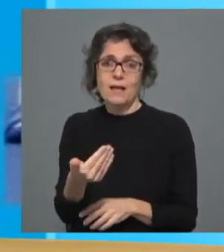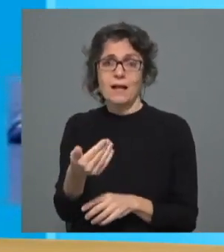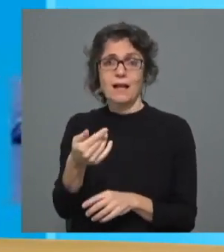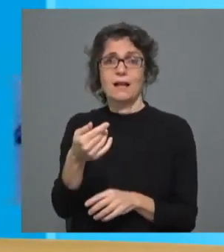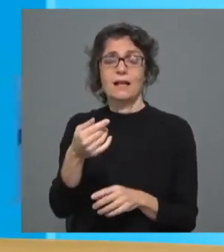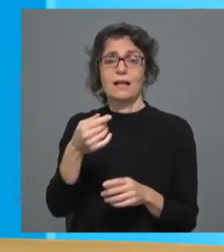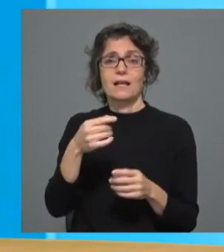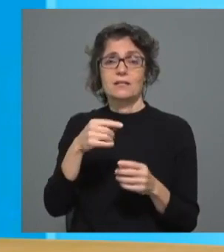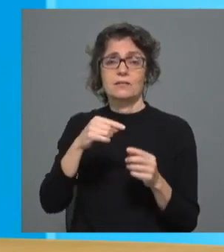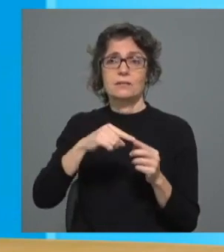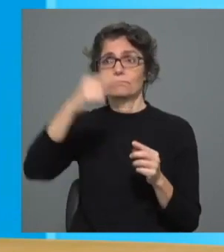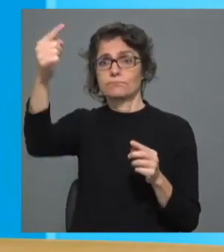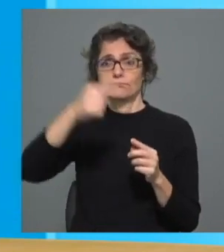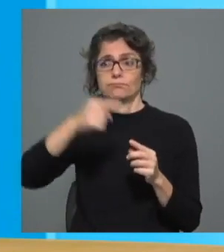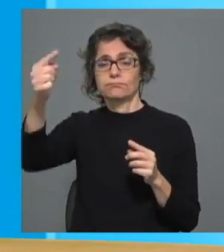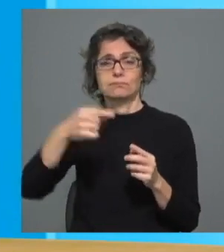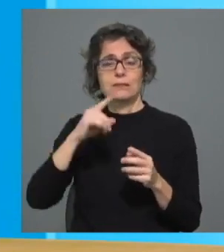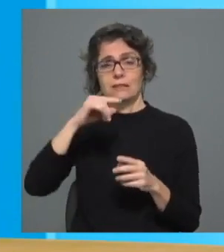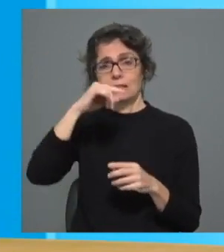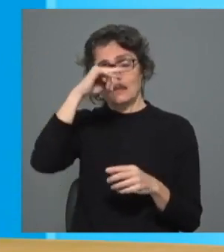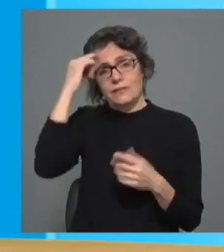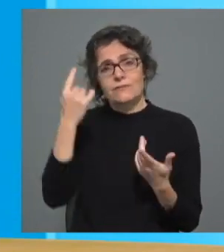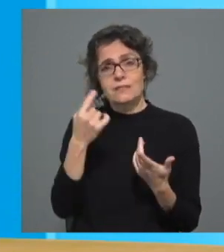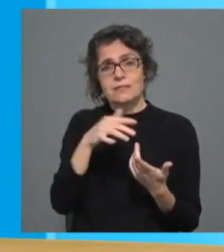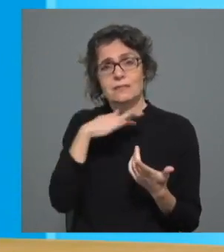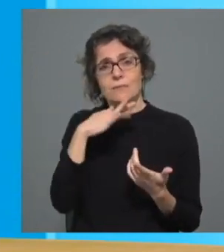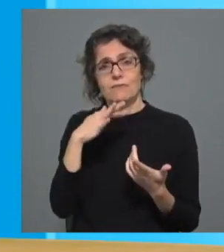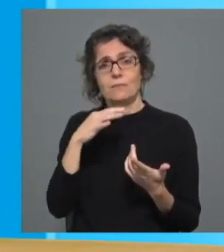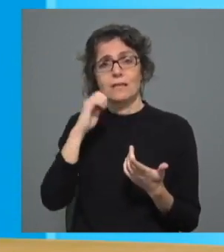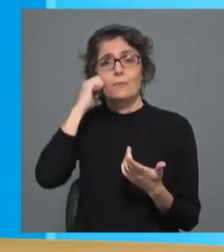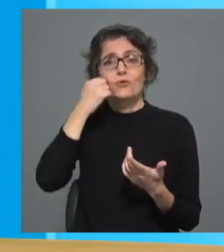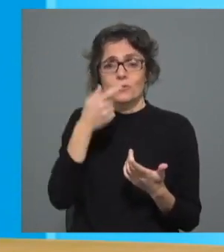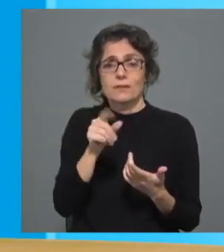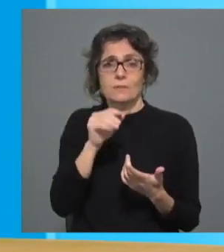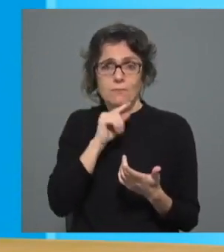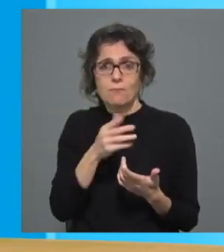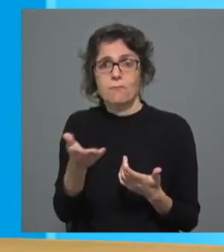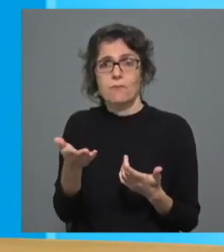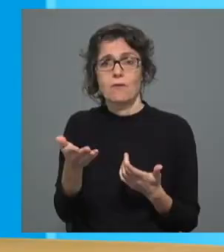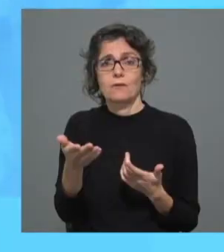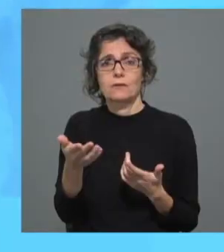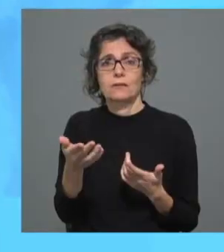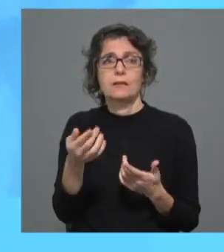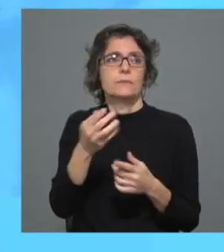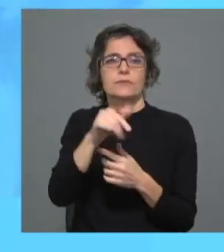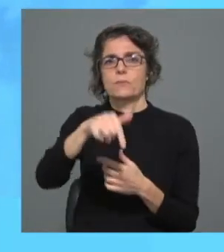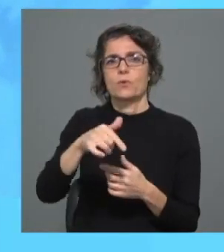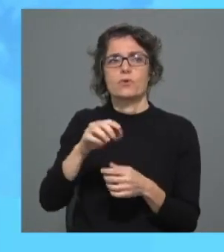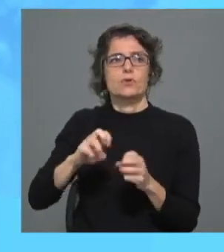professores também causa perturbações à família. Enfim, falamos da natalidade, é difícil, de